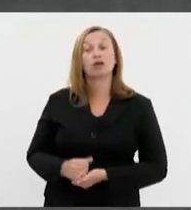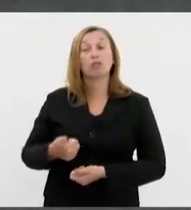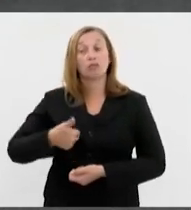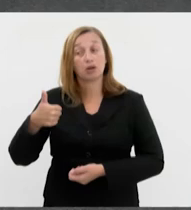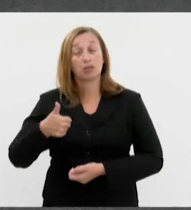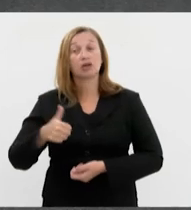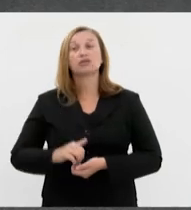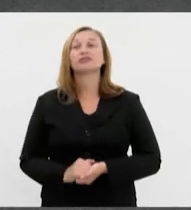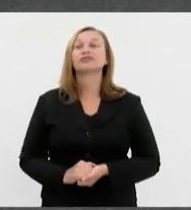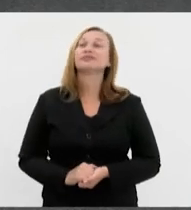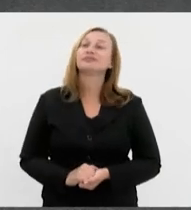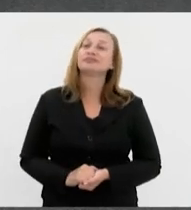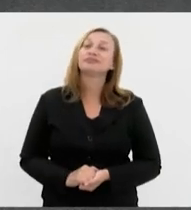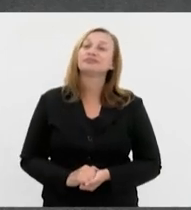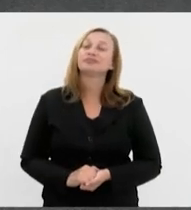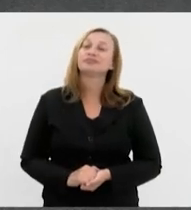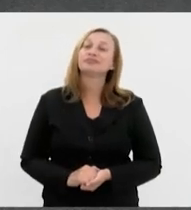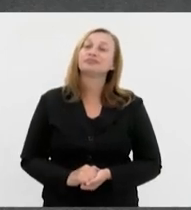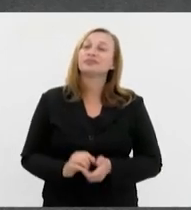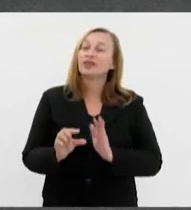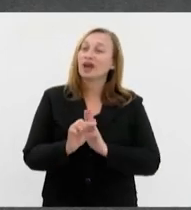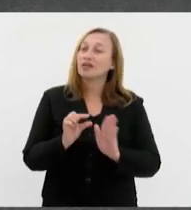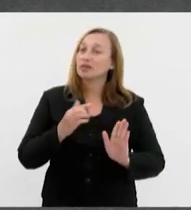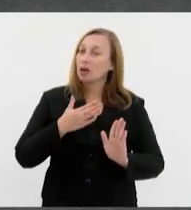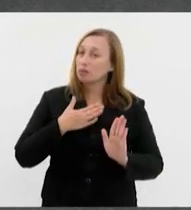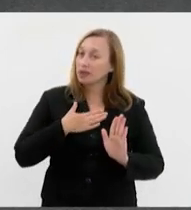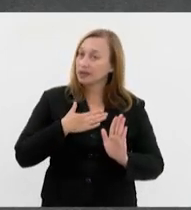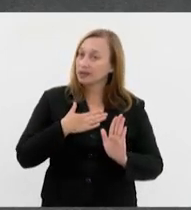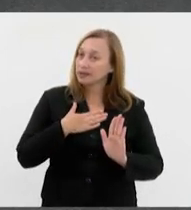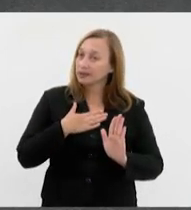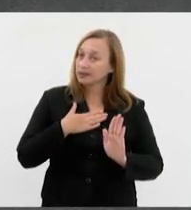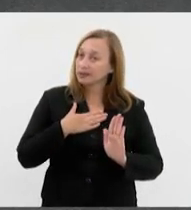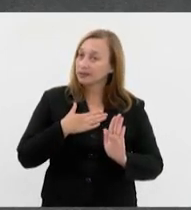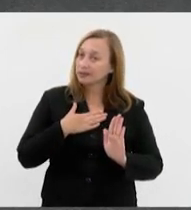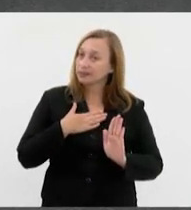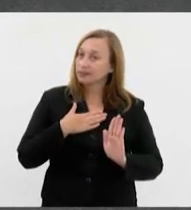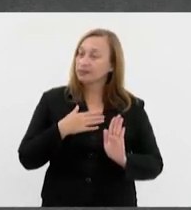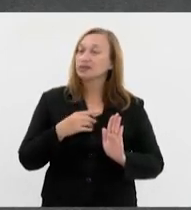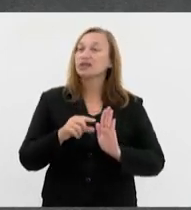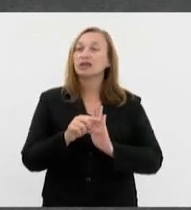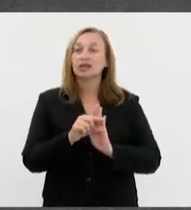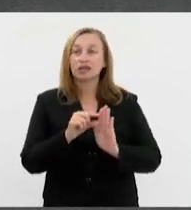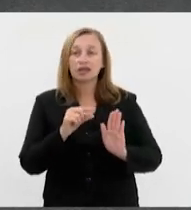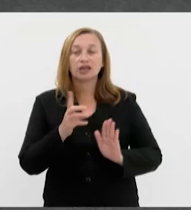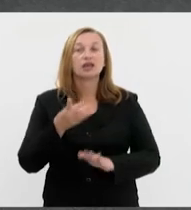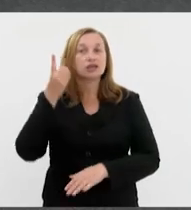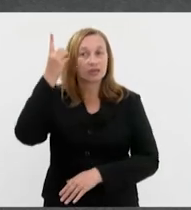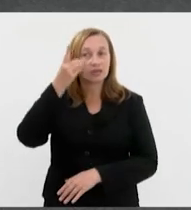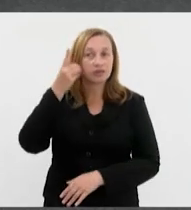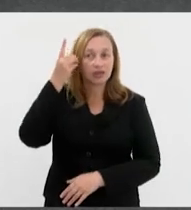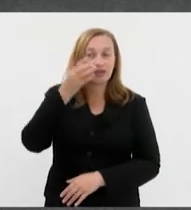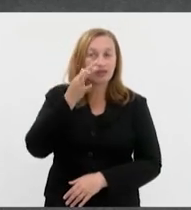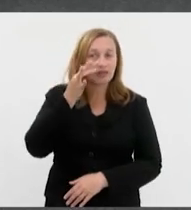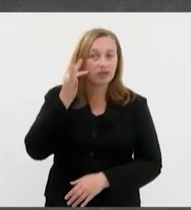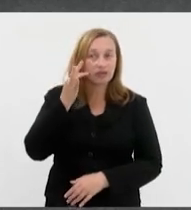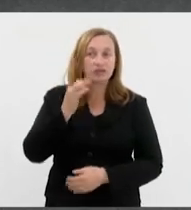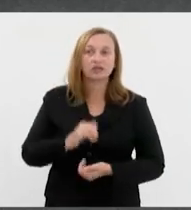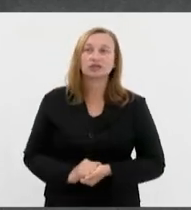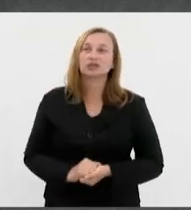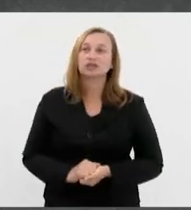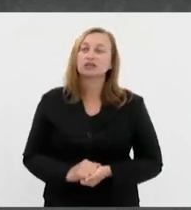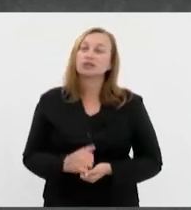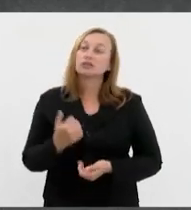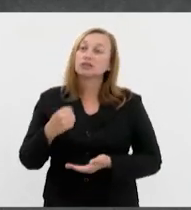Primeiro, a emenda de minha autoria e a emenda do deputado Serafini têm que